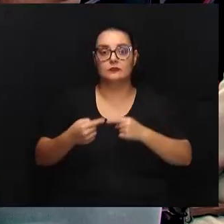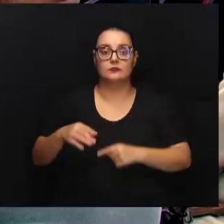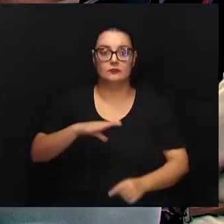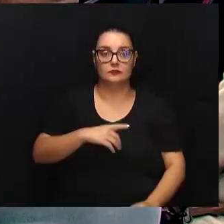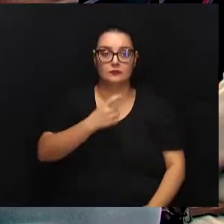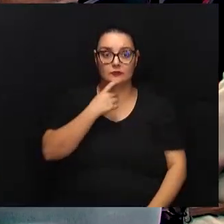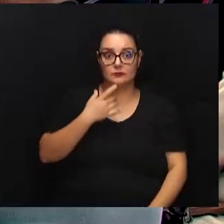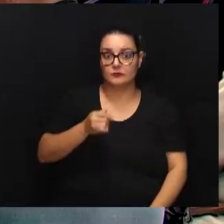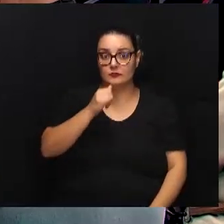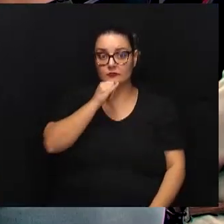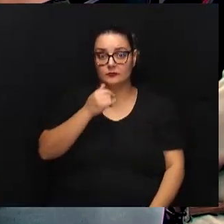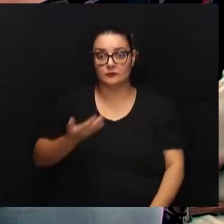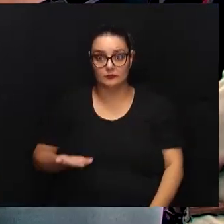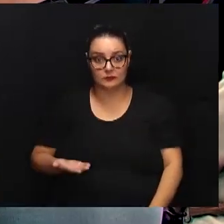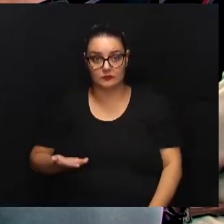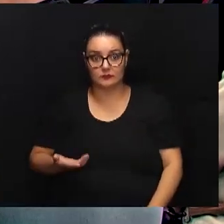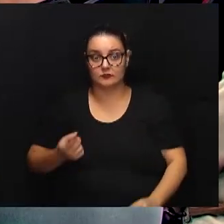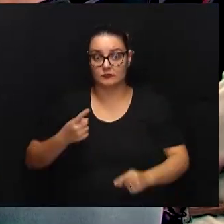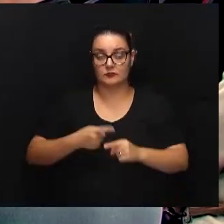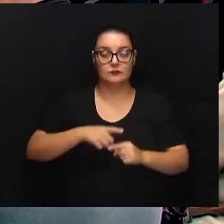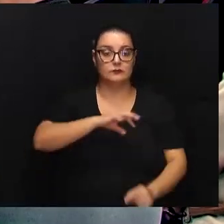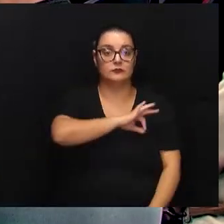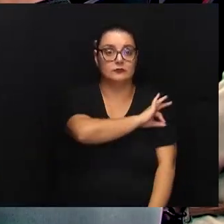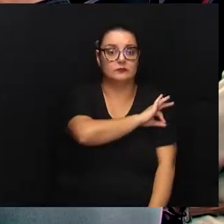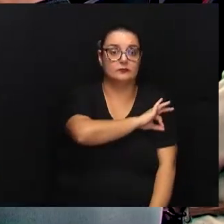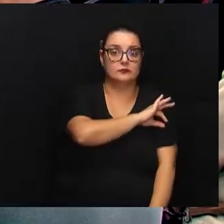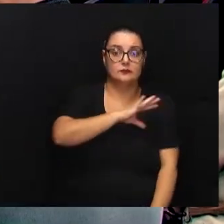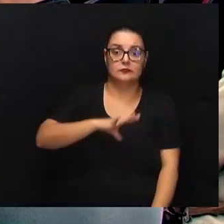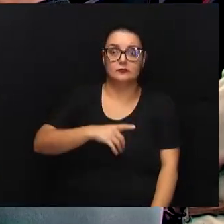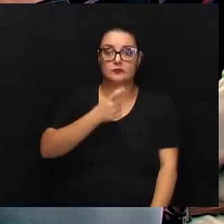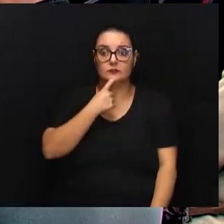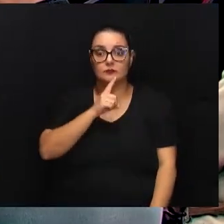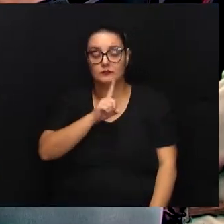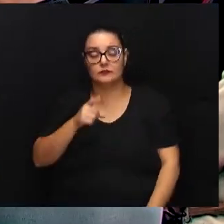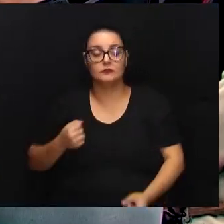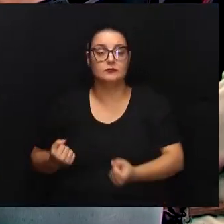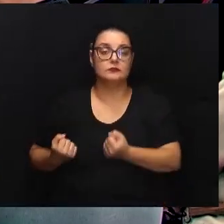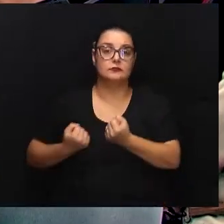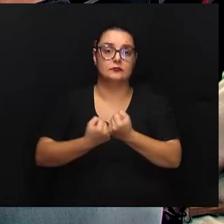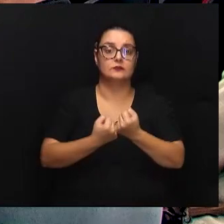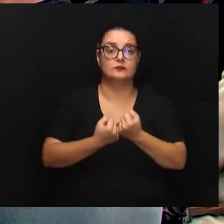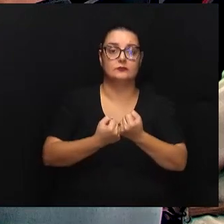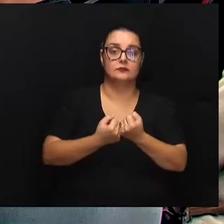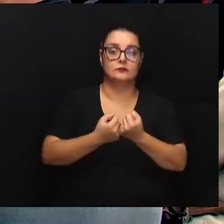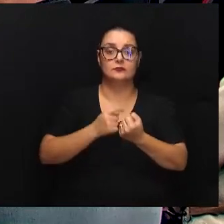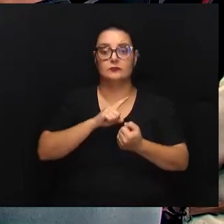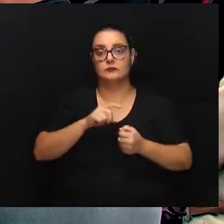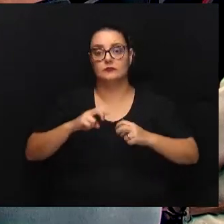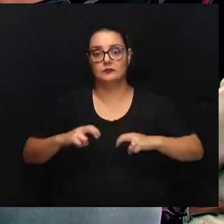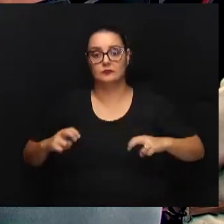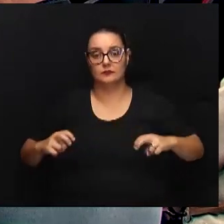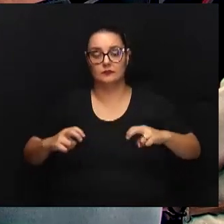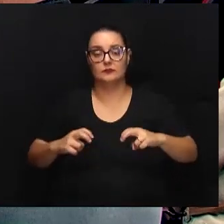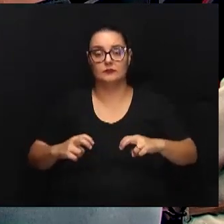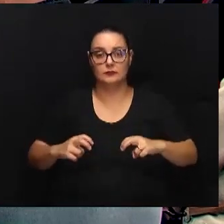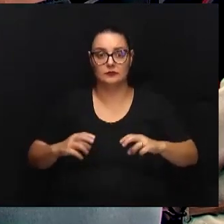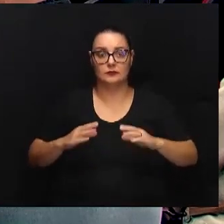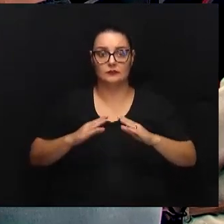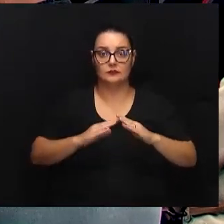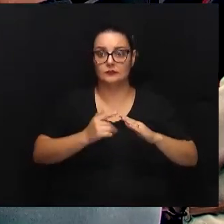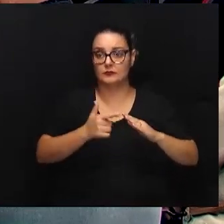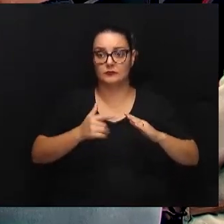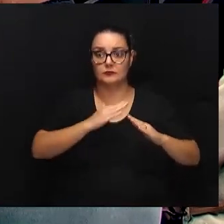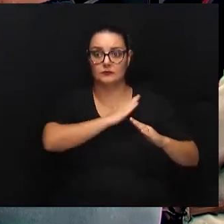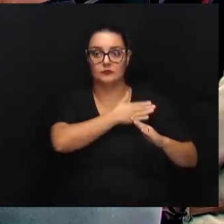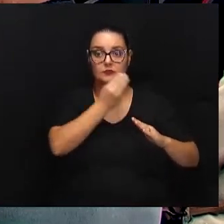que discutir a cidade de Campinas, por exemplo, por que a Prefeitura Municipal não apoia e não